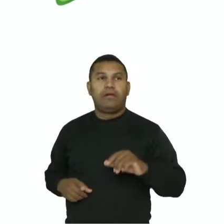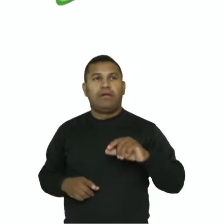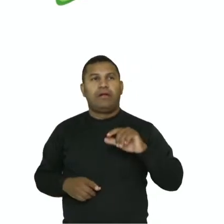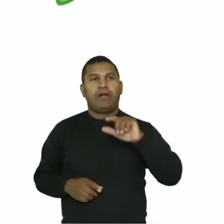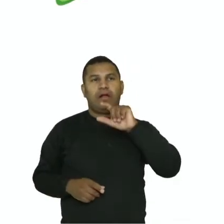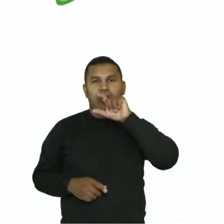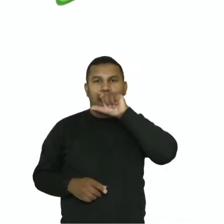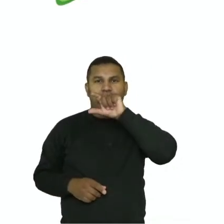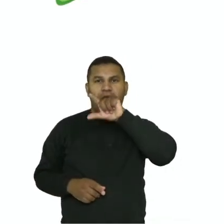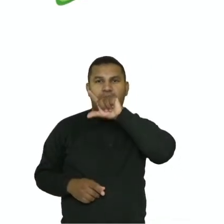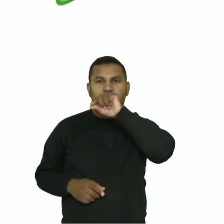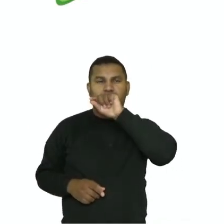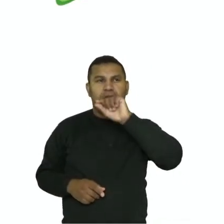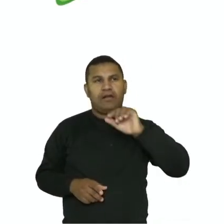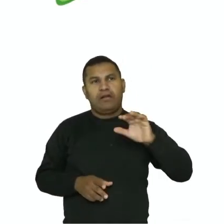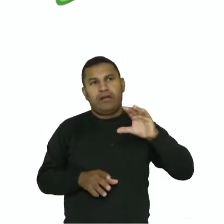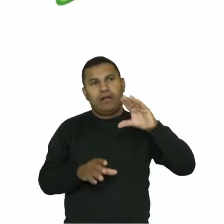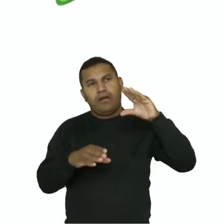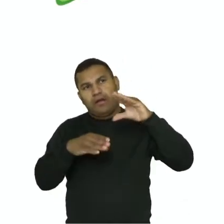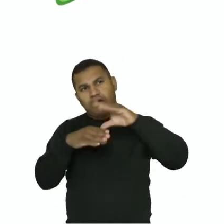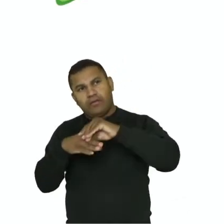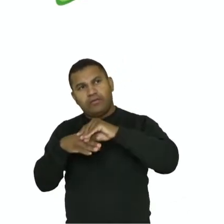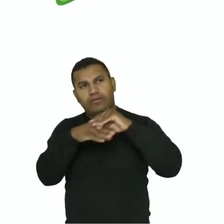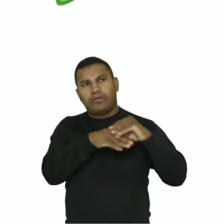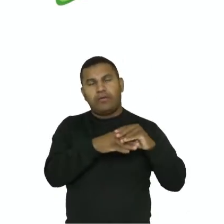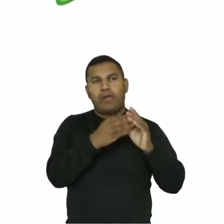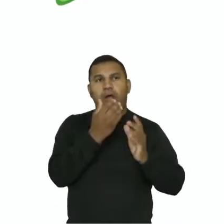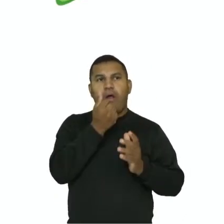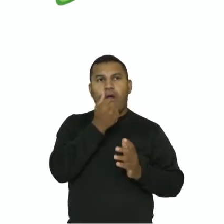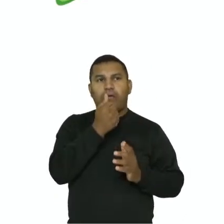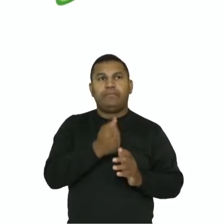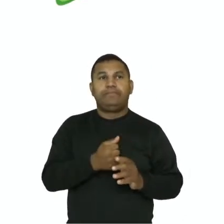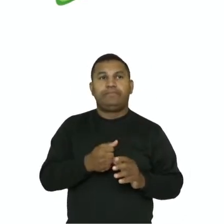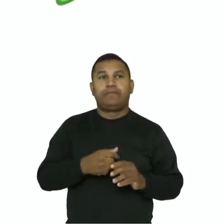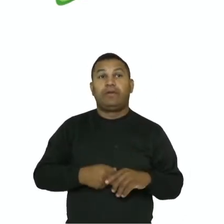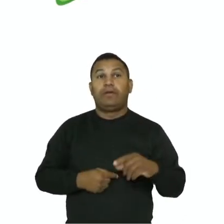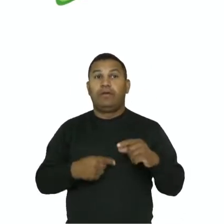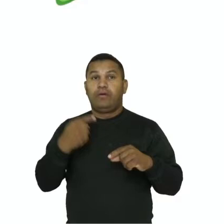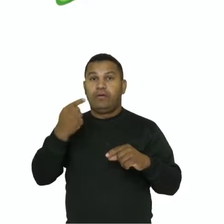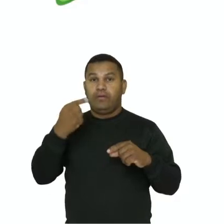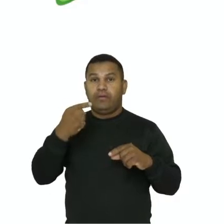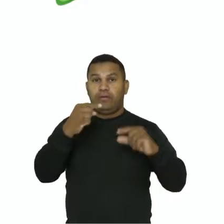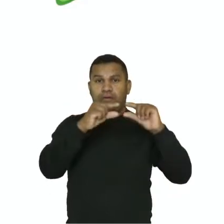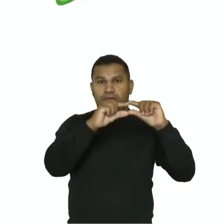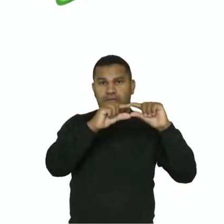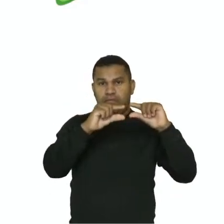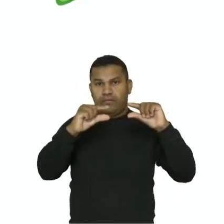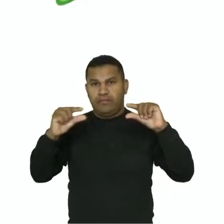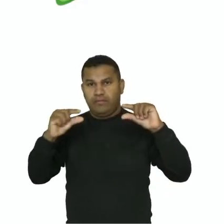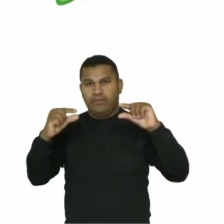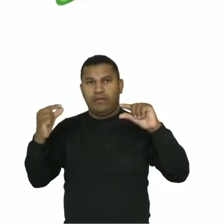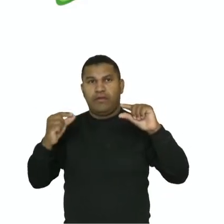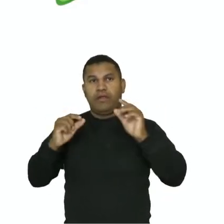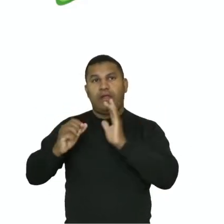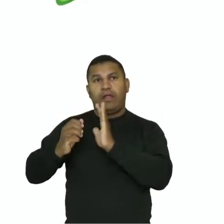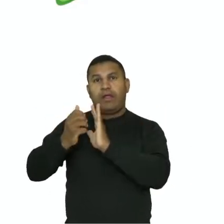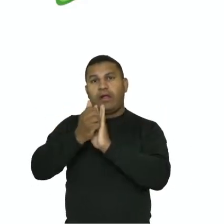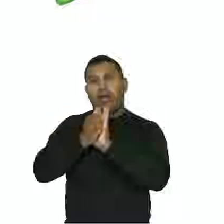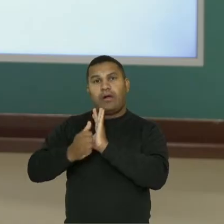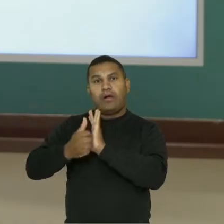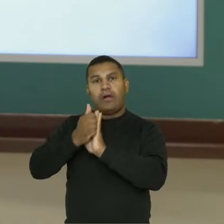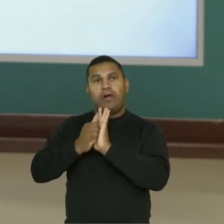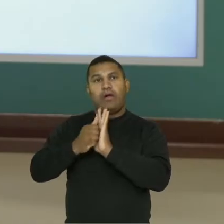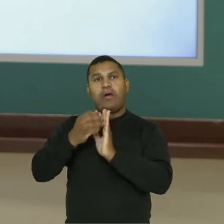secundários, terciários e assim vai. Então, seres heterotróficos em si, os primários, que são aqueles que se alimentam ali de